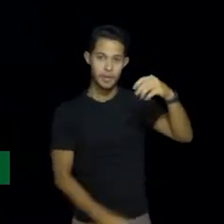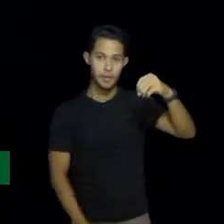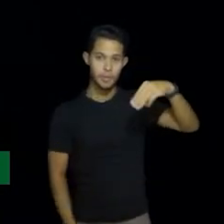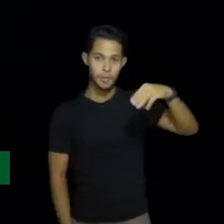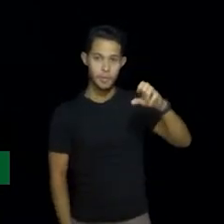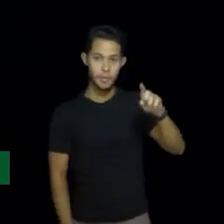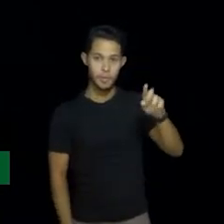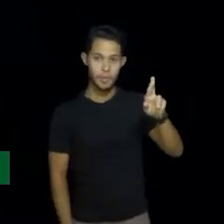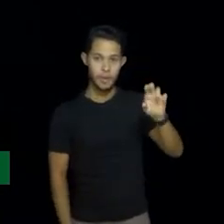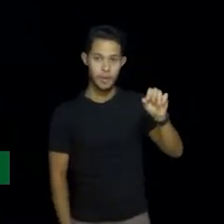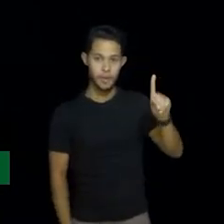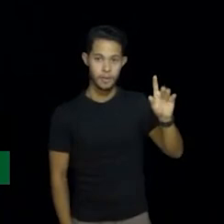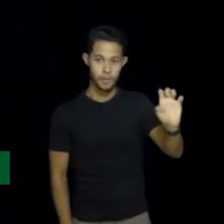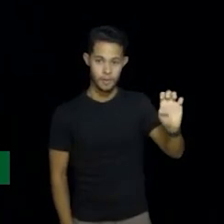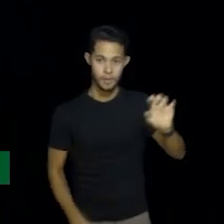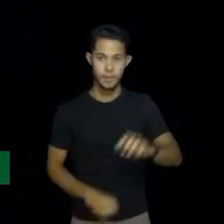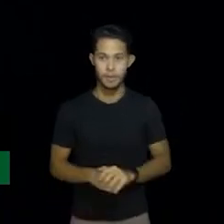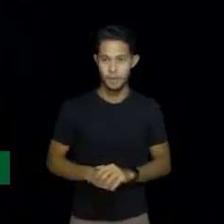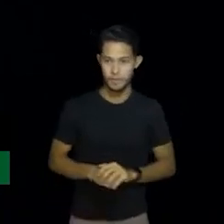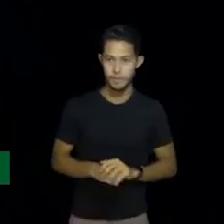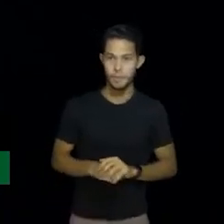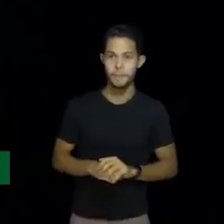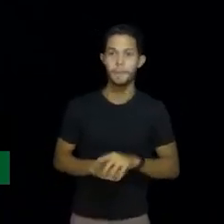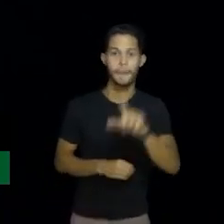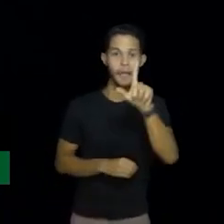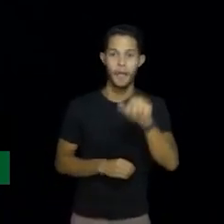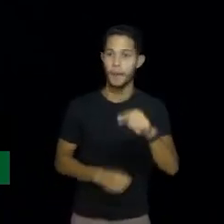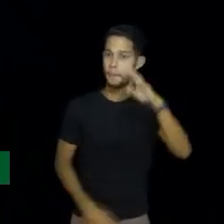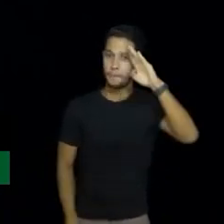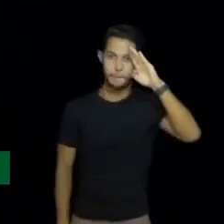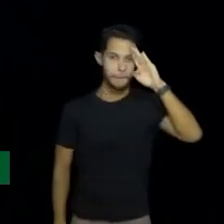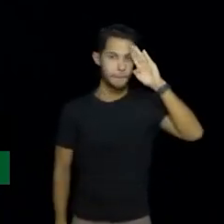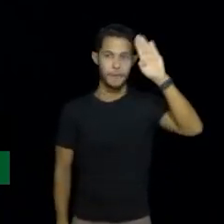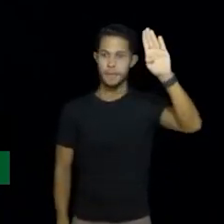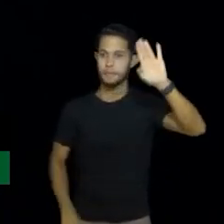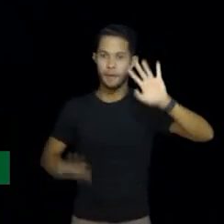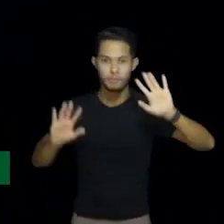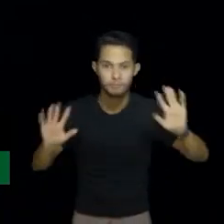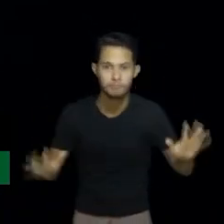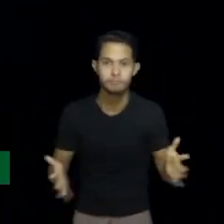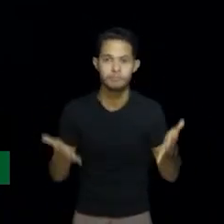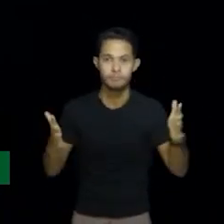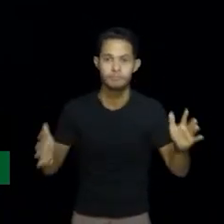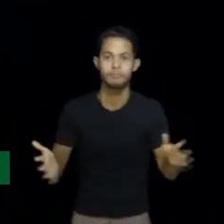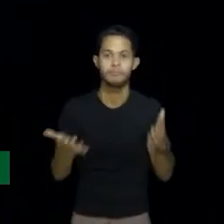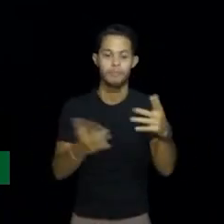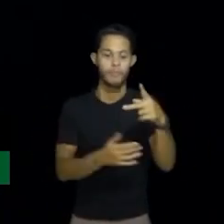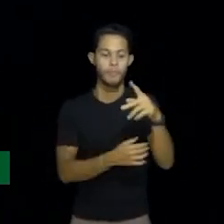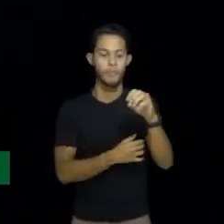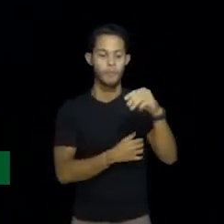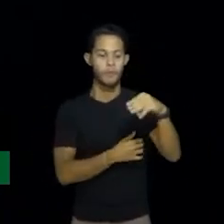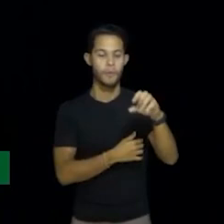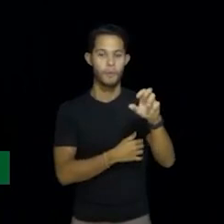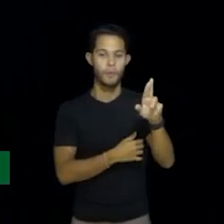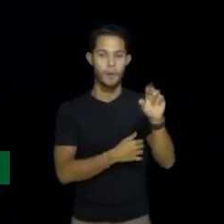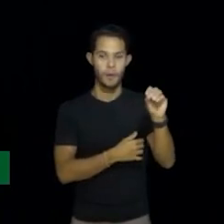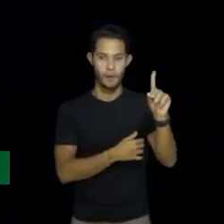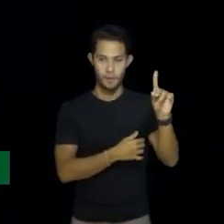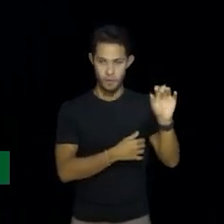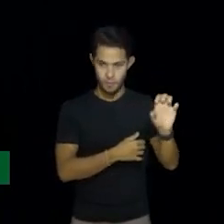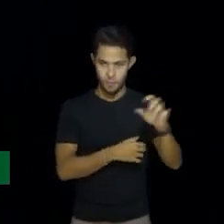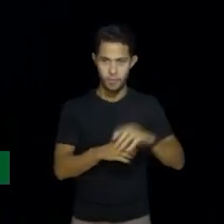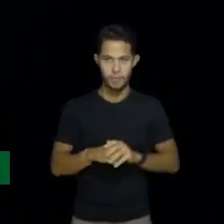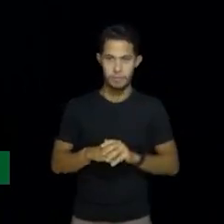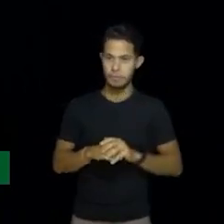e Festival Gastronômico. É a principal promotora turística de Pomerode, com site, mídias sociais,